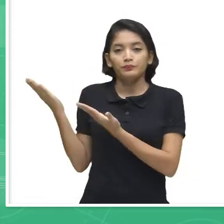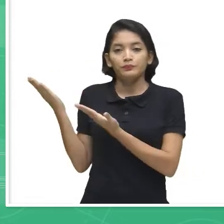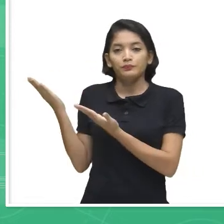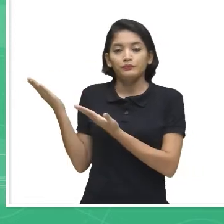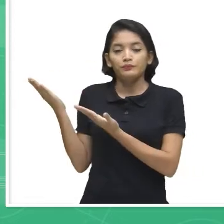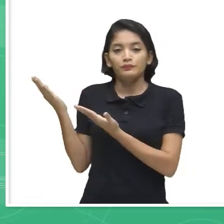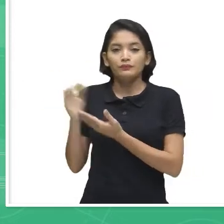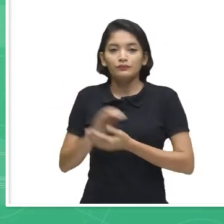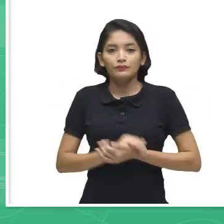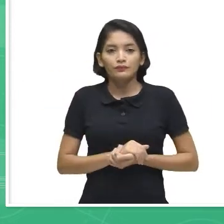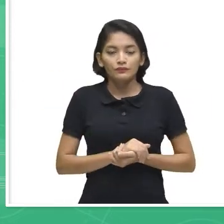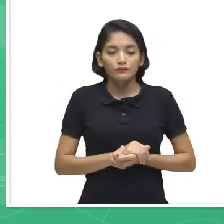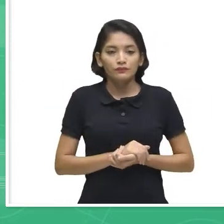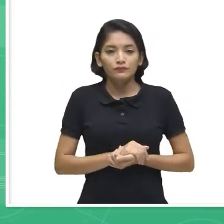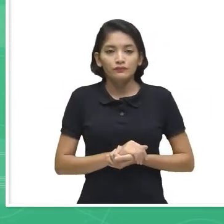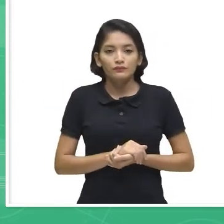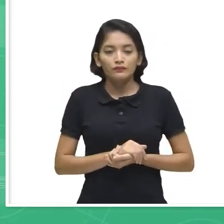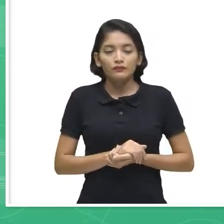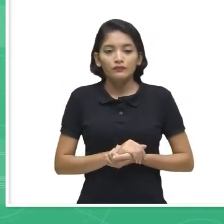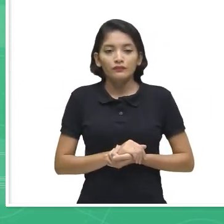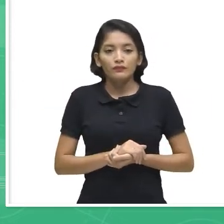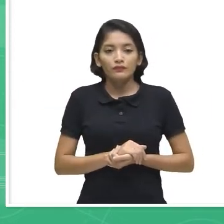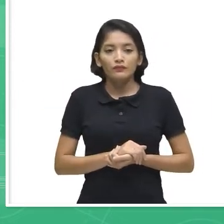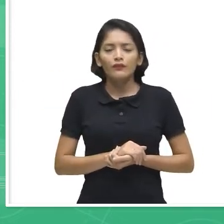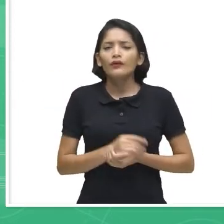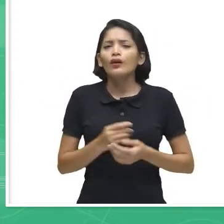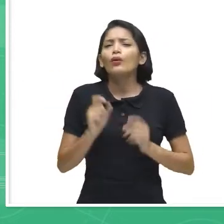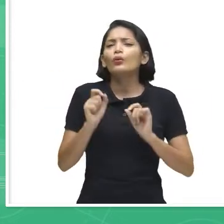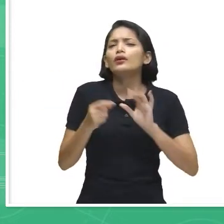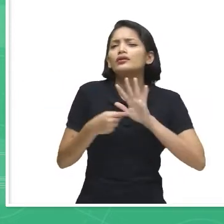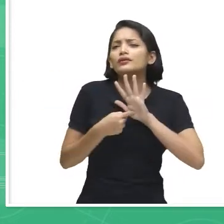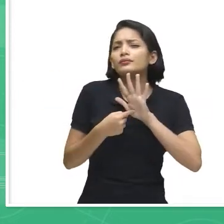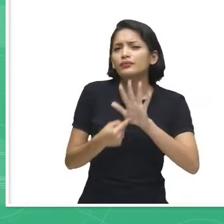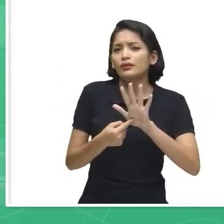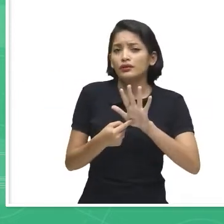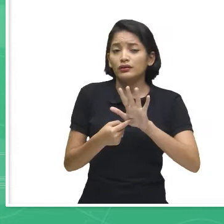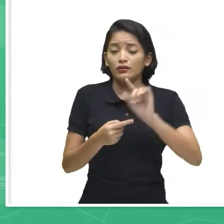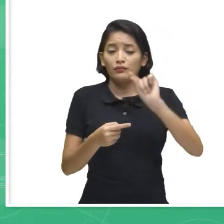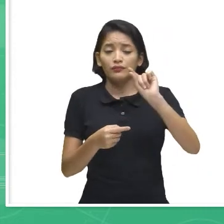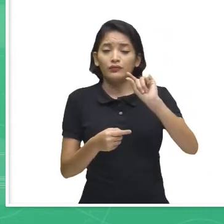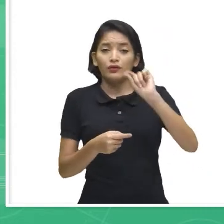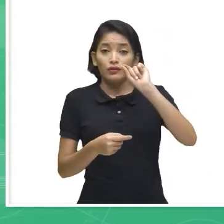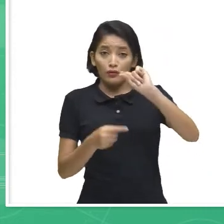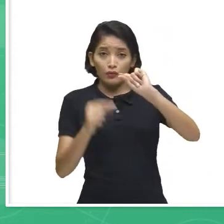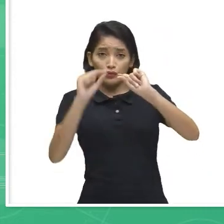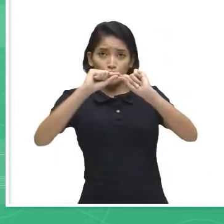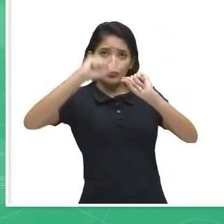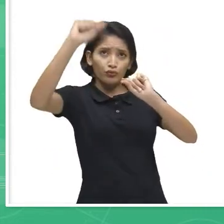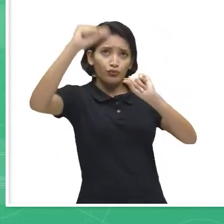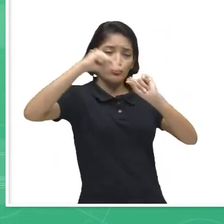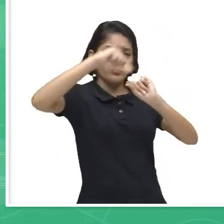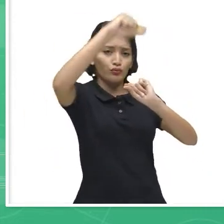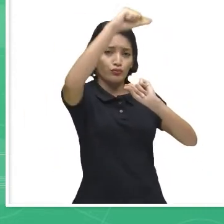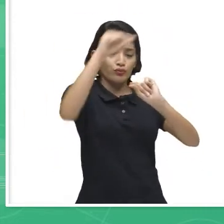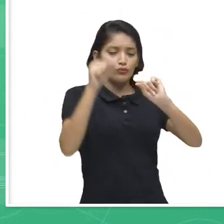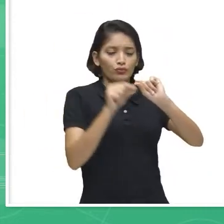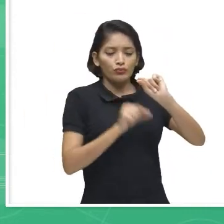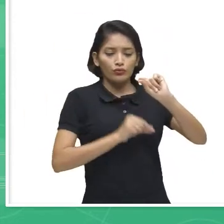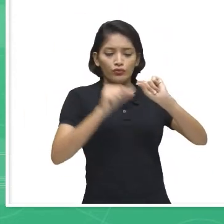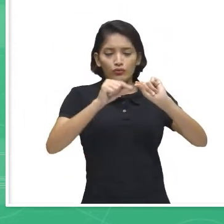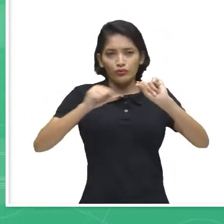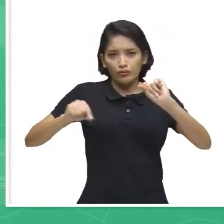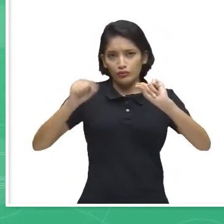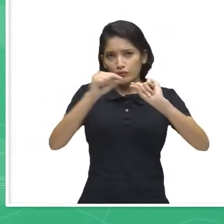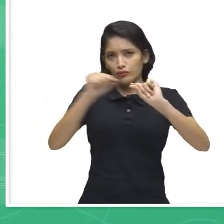Olha, na superfície equipotencial aí, olha, o que apareceu aí, que essas setas aí estão indicando para fora?